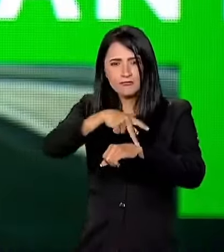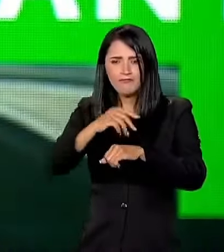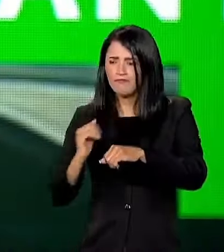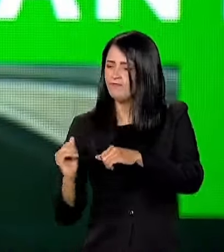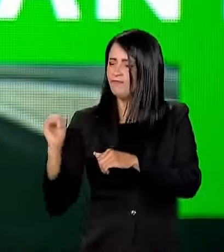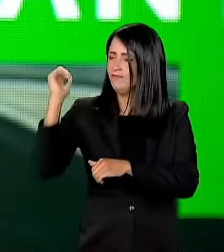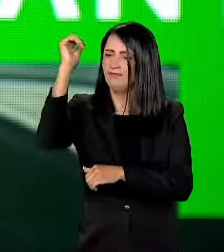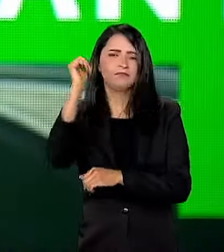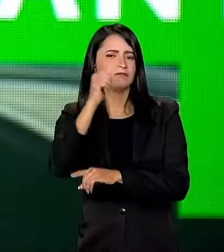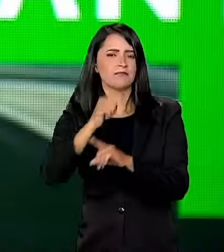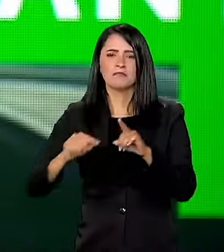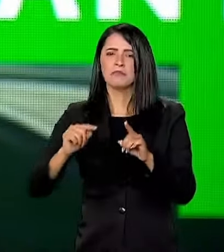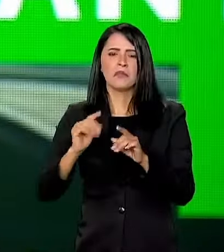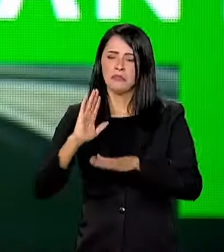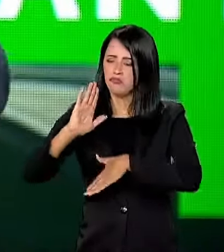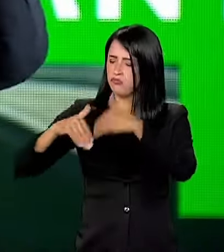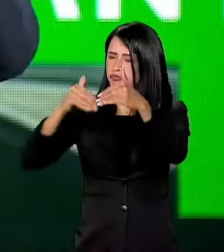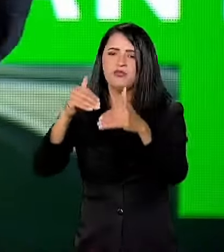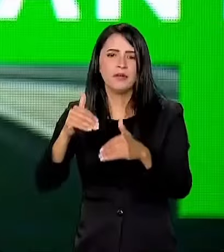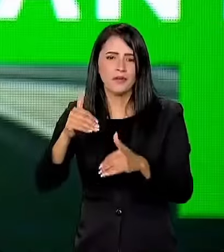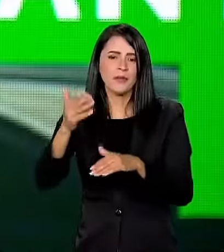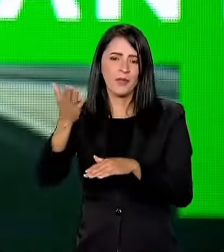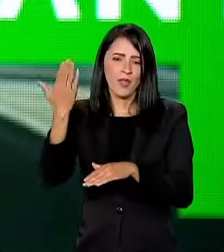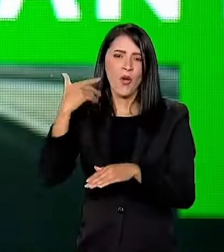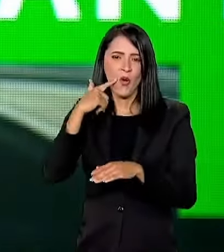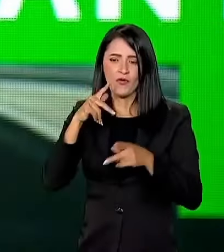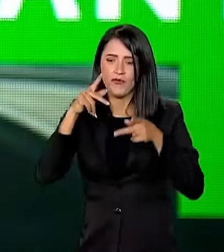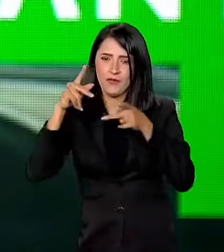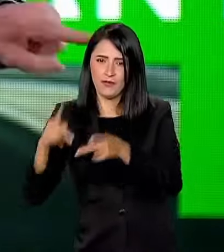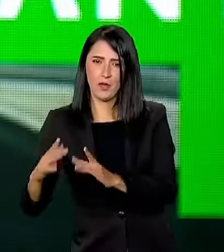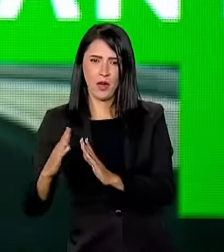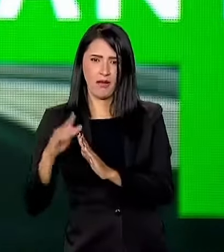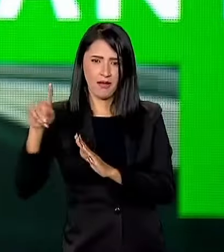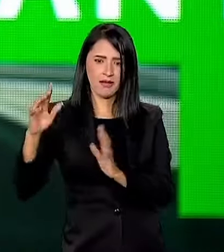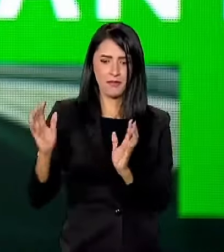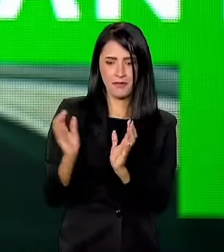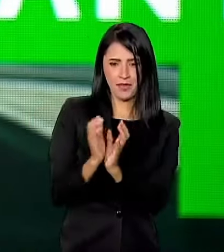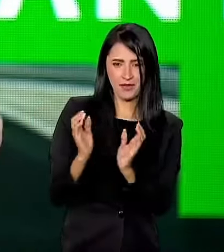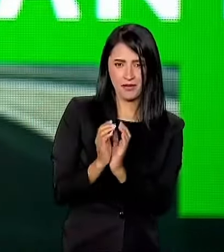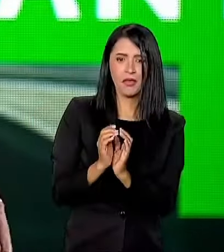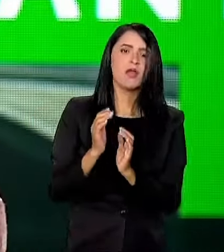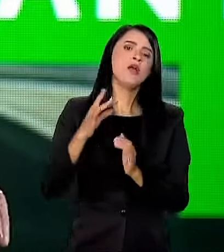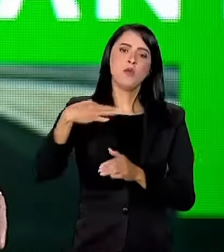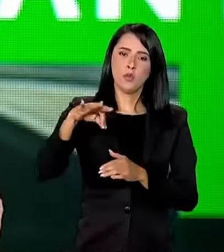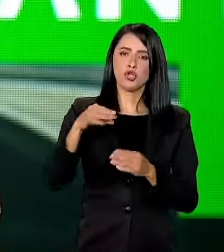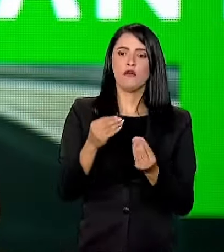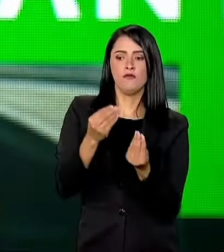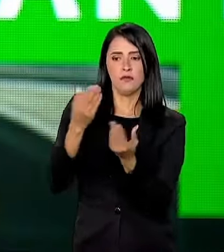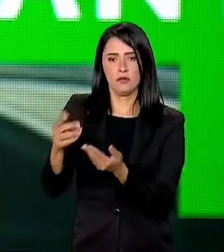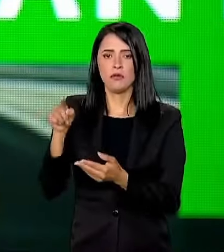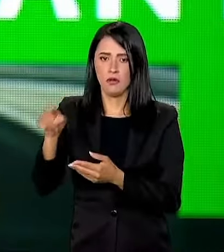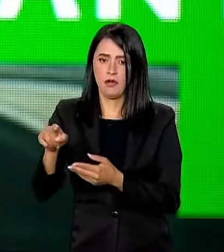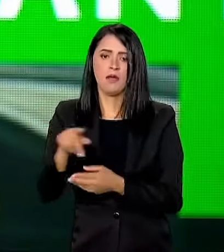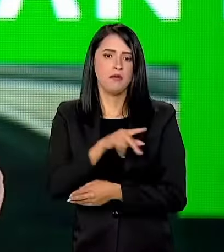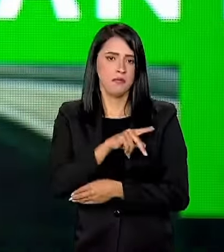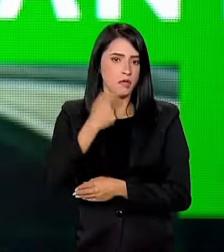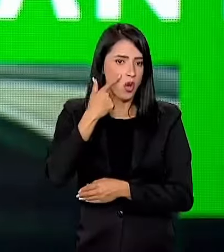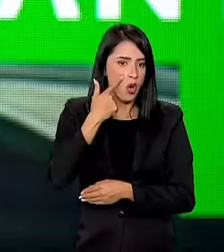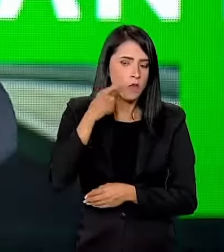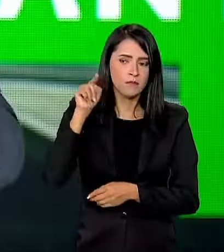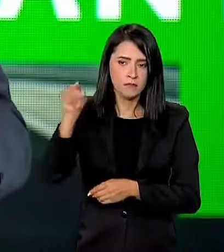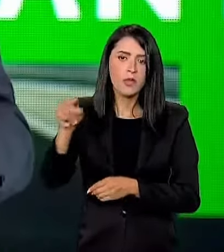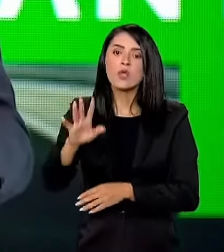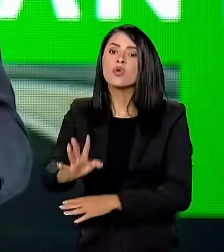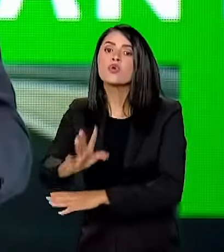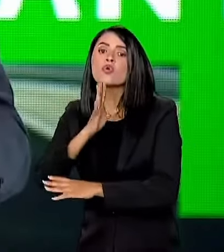média evoluído. Ontem eu fui visitar uma casa em Pernambuco. Ontem eu fui entregar uma casa à presidenta da Embrapa. Eu conheci